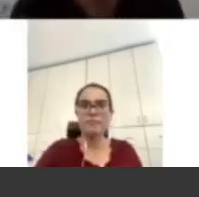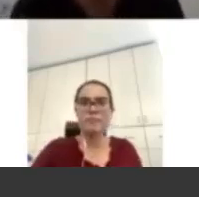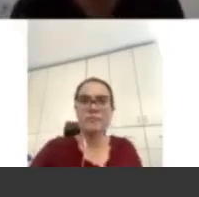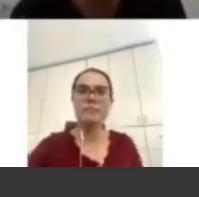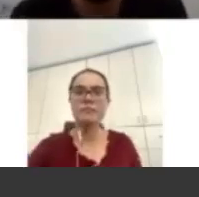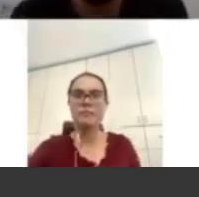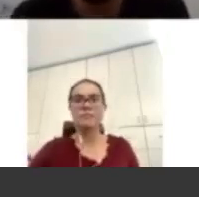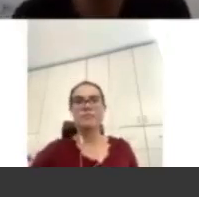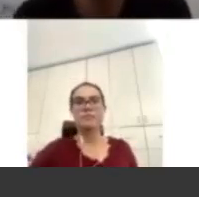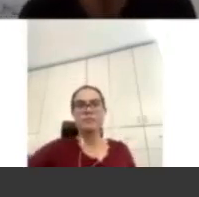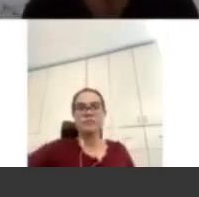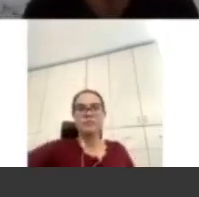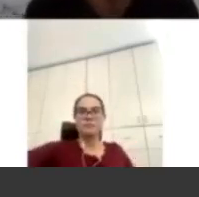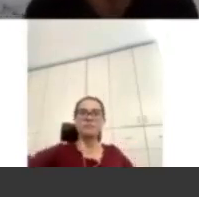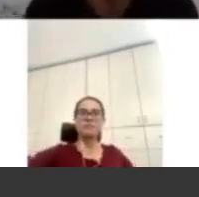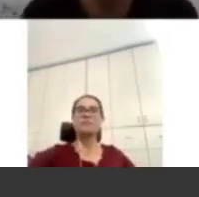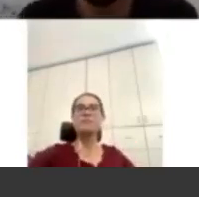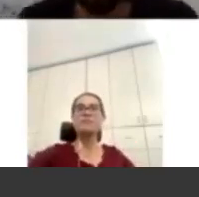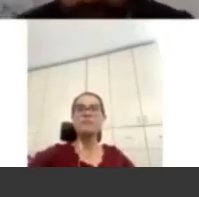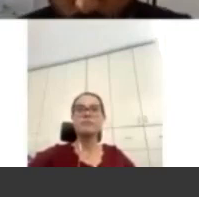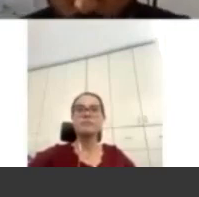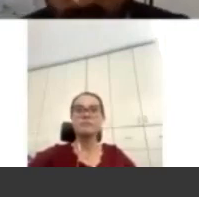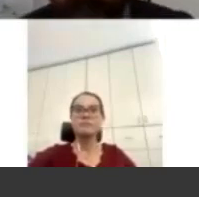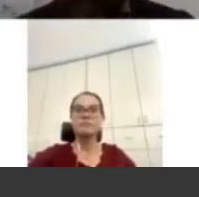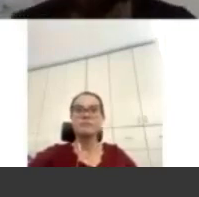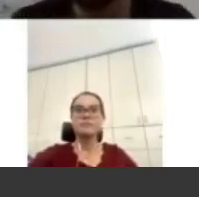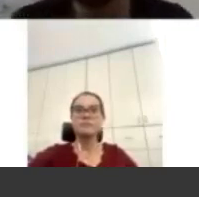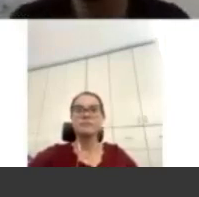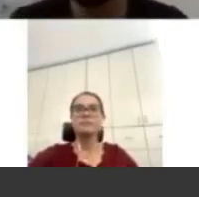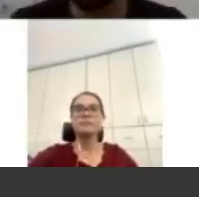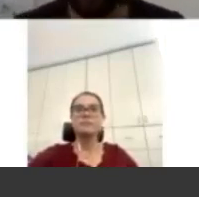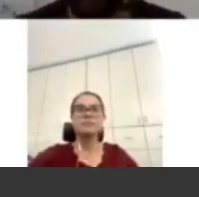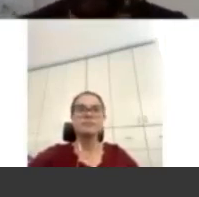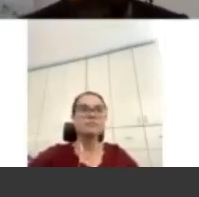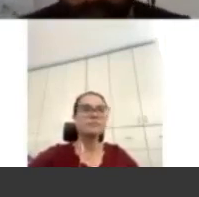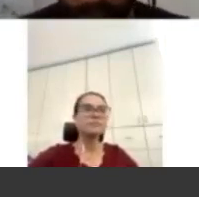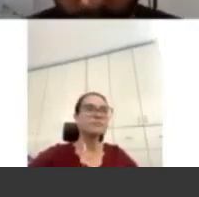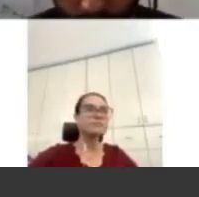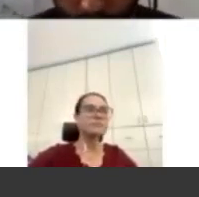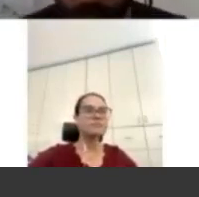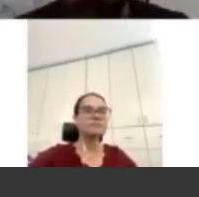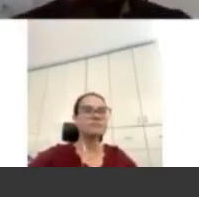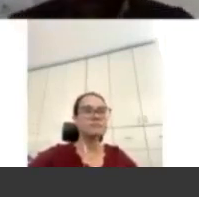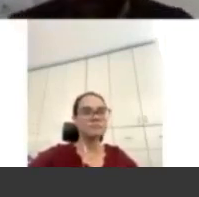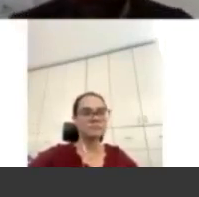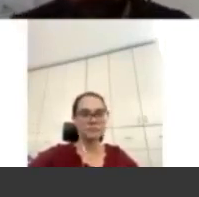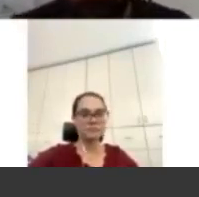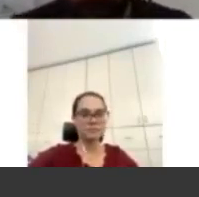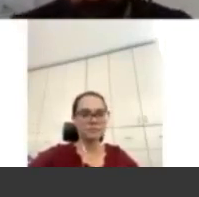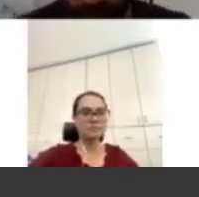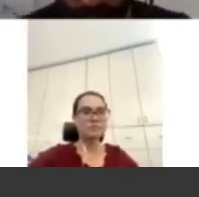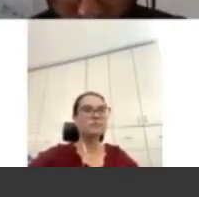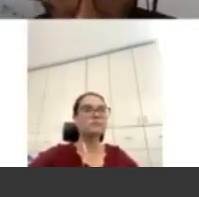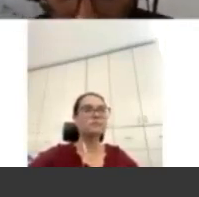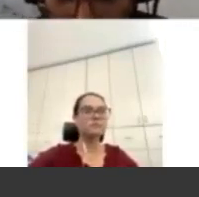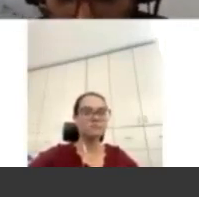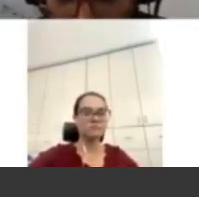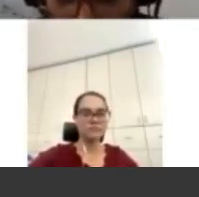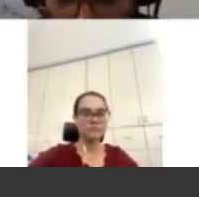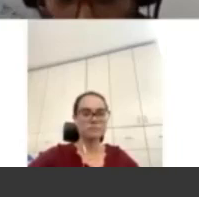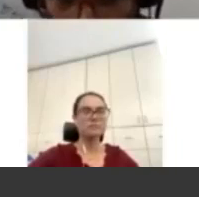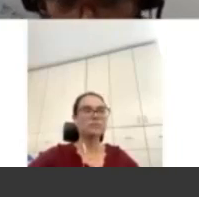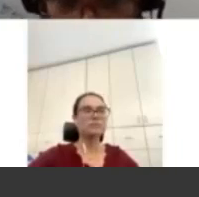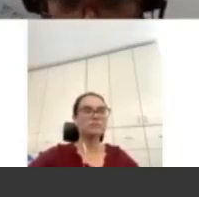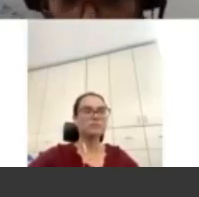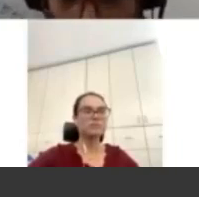né, sintomas de pele, e a gente vai para uma sequência de avaliação. Eu estou com um pouquinho de dificuldade na leitura, eu vou me aproximar um pouquinho aqui